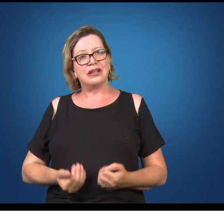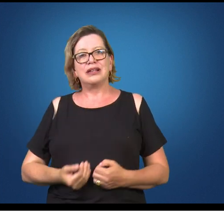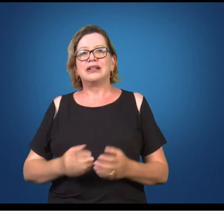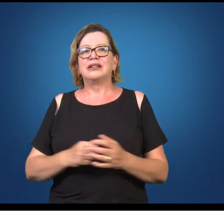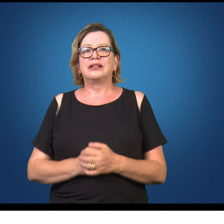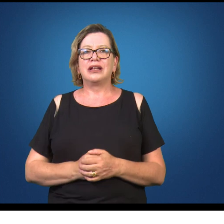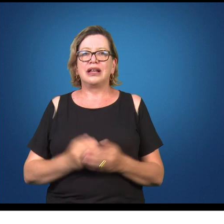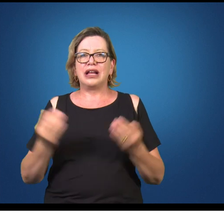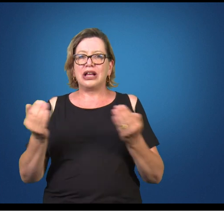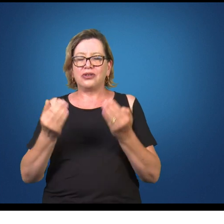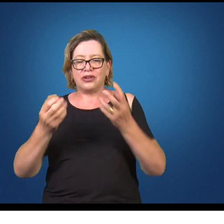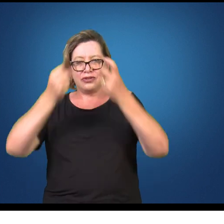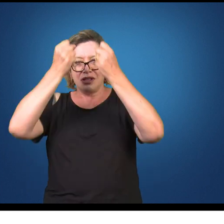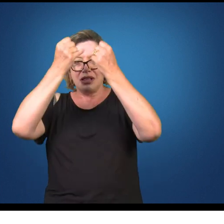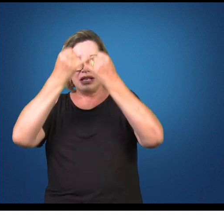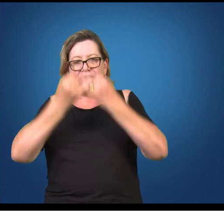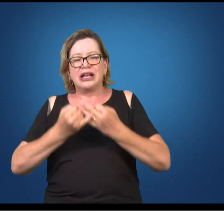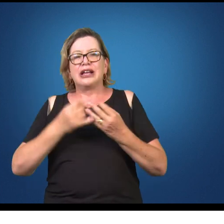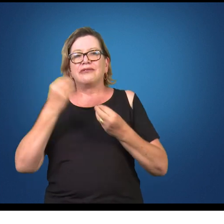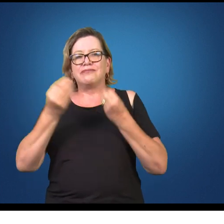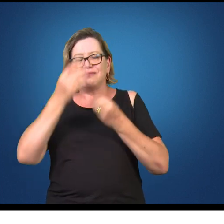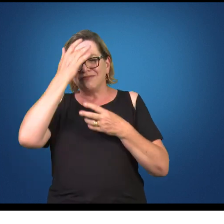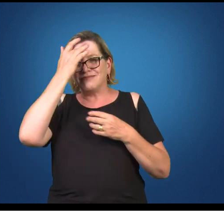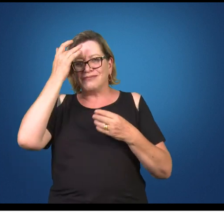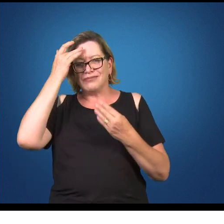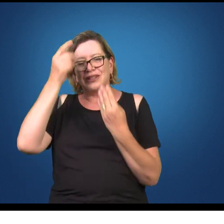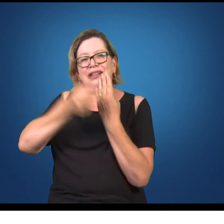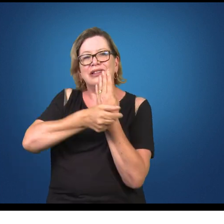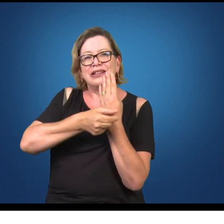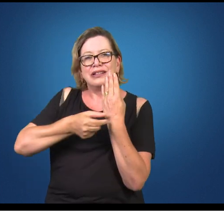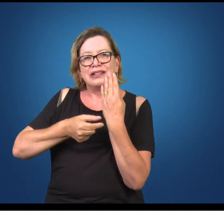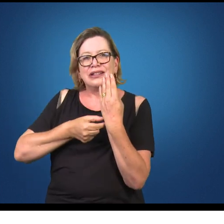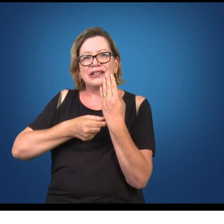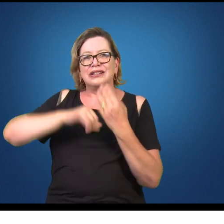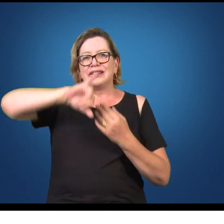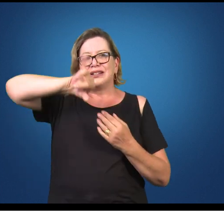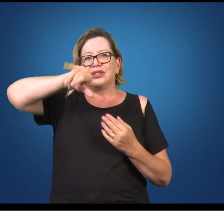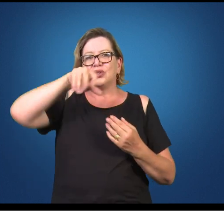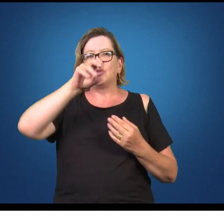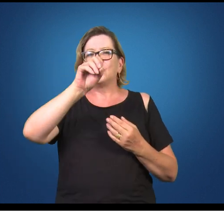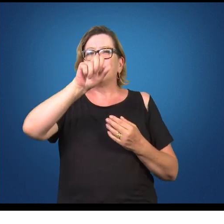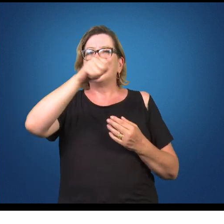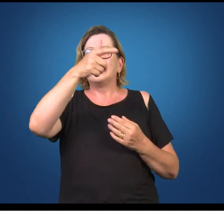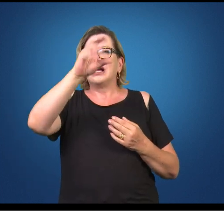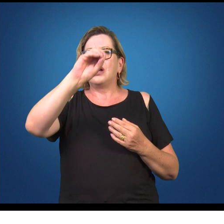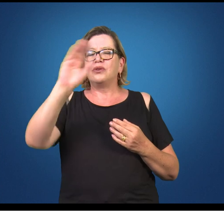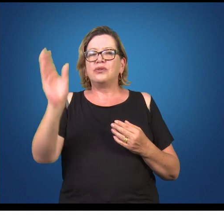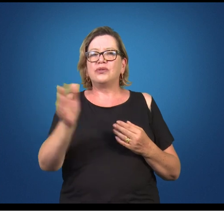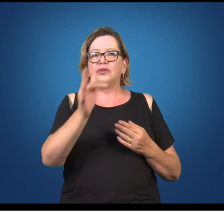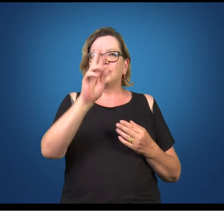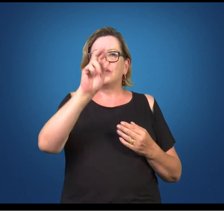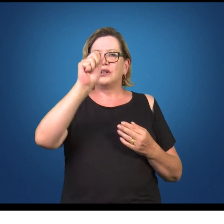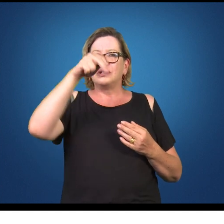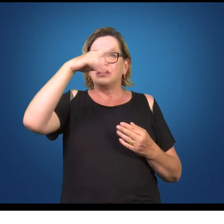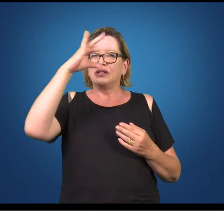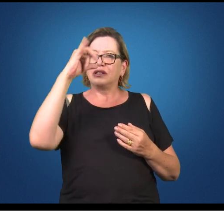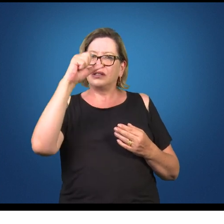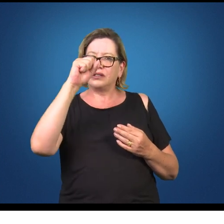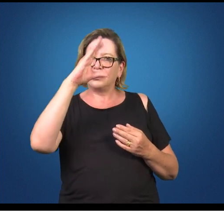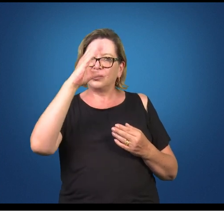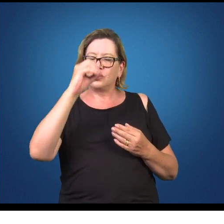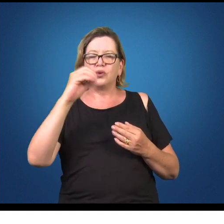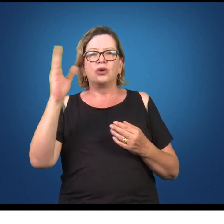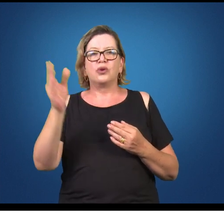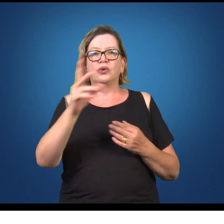aí eu vou citar um dos teóricos que a gente gosta muito no curso, que é o João Francisco Duarte Júnior. Ele fala da educação do sensível, ele fala